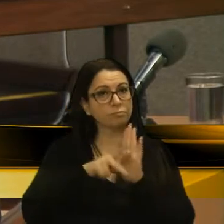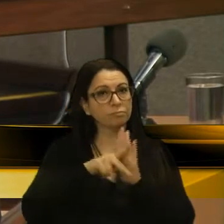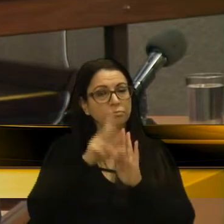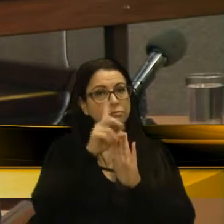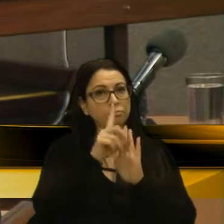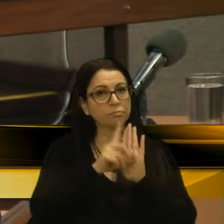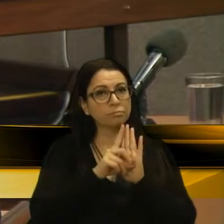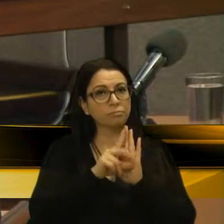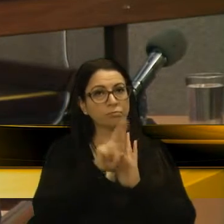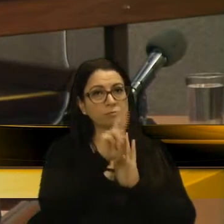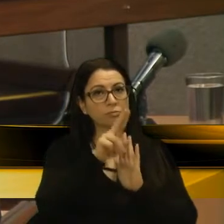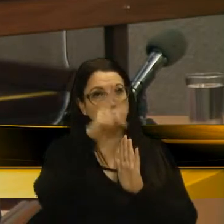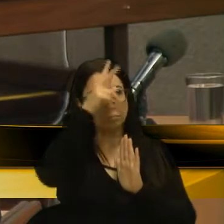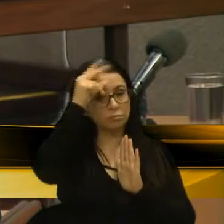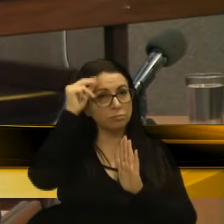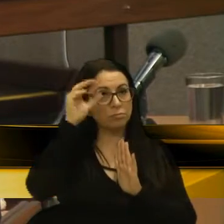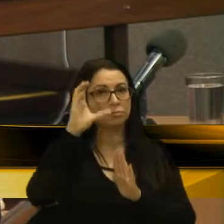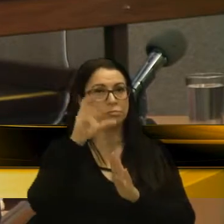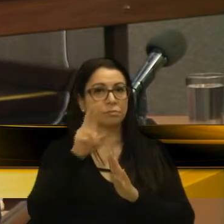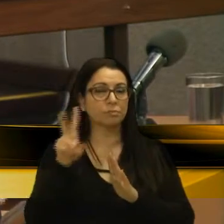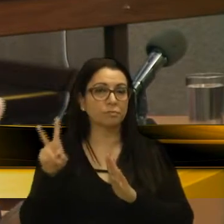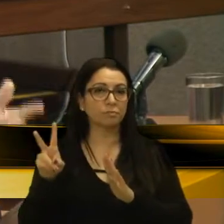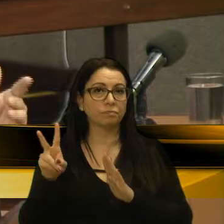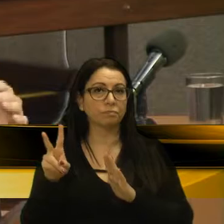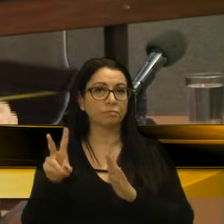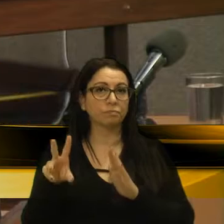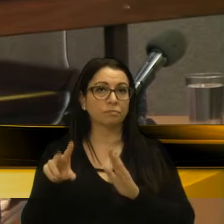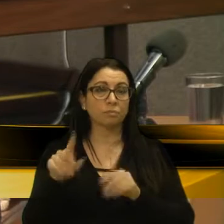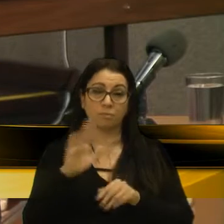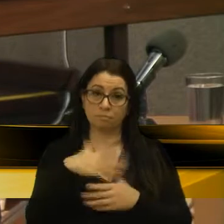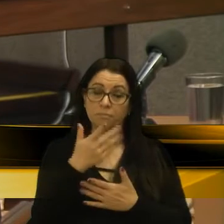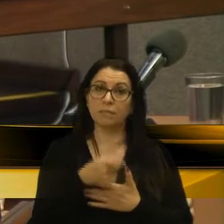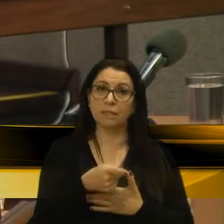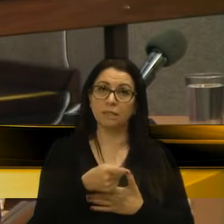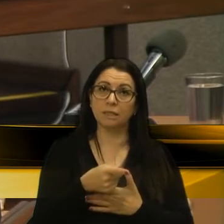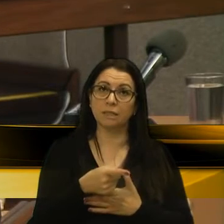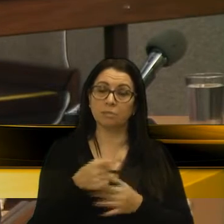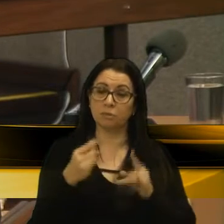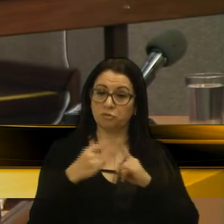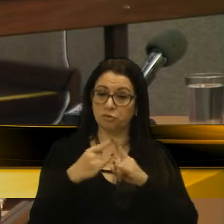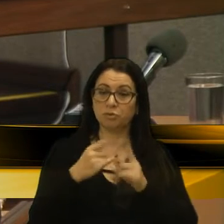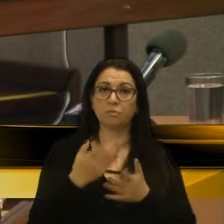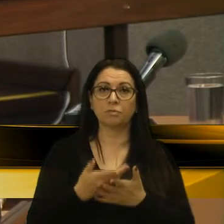de utilidade pública o CVV. Então, além de ele ser uma entidade